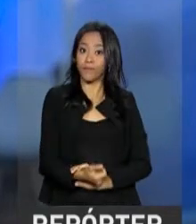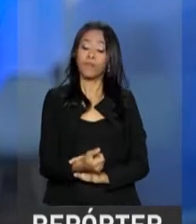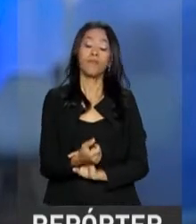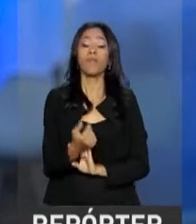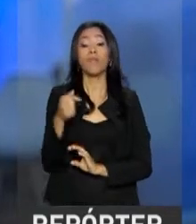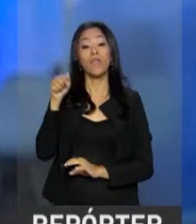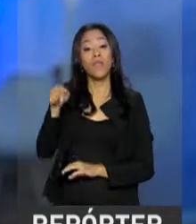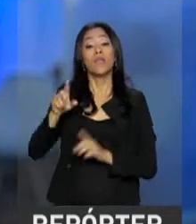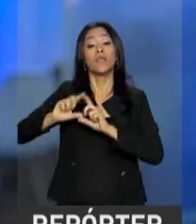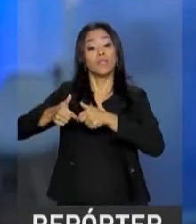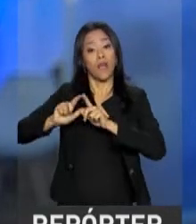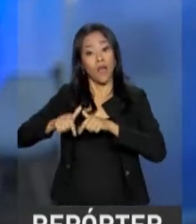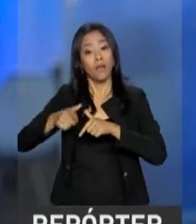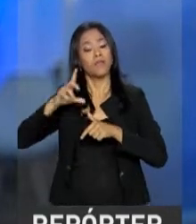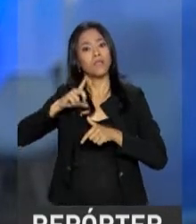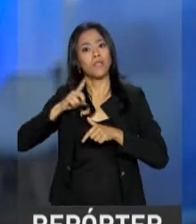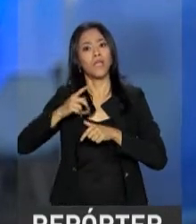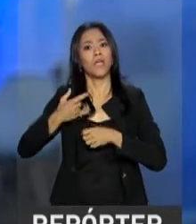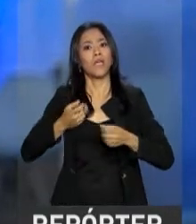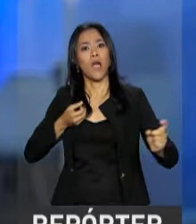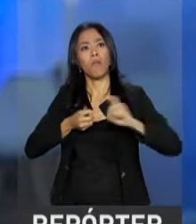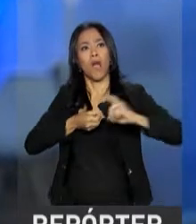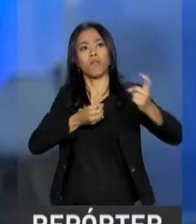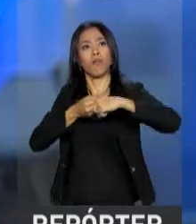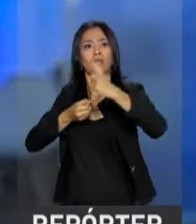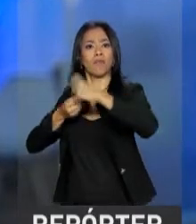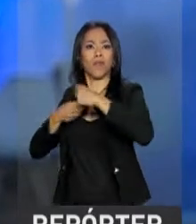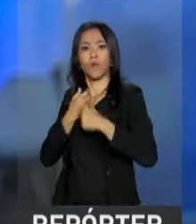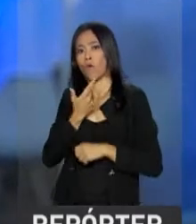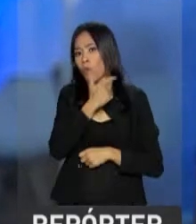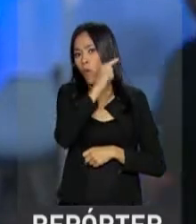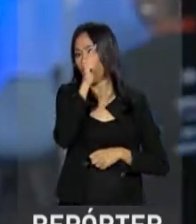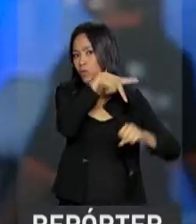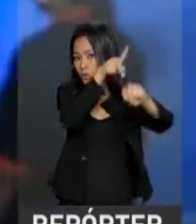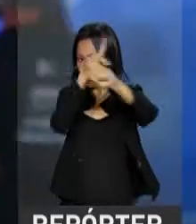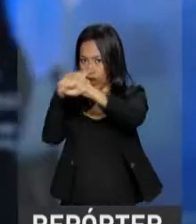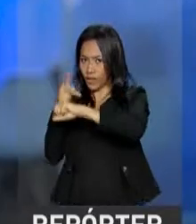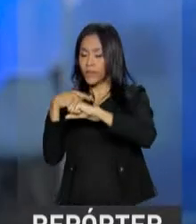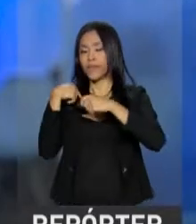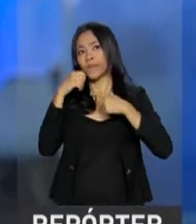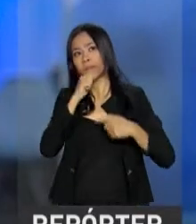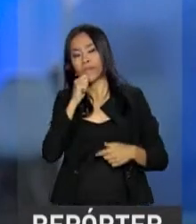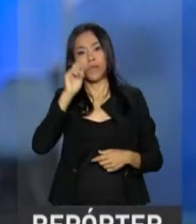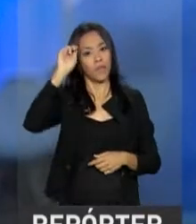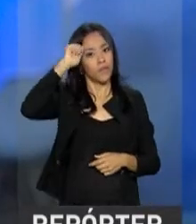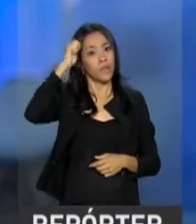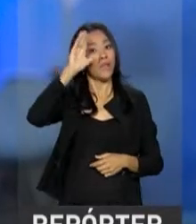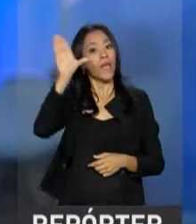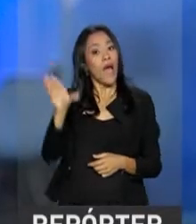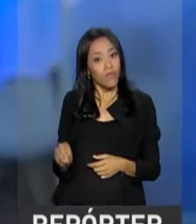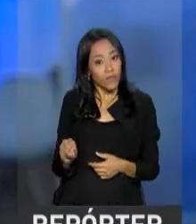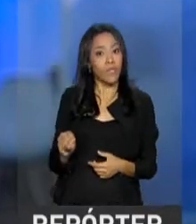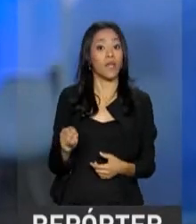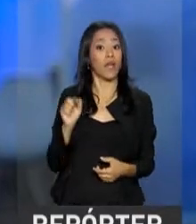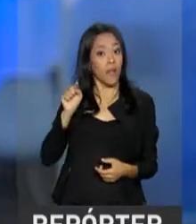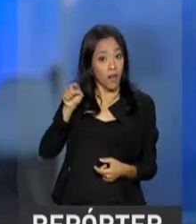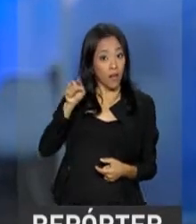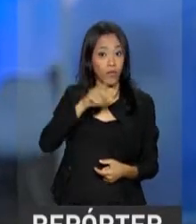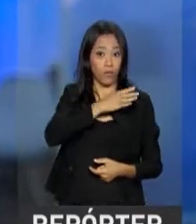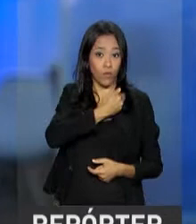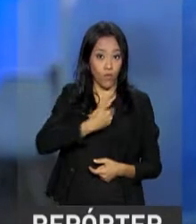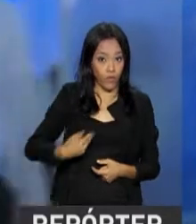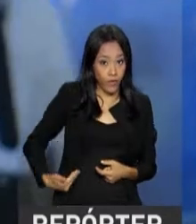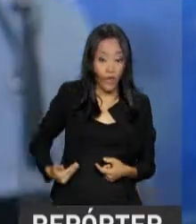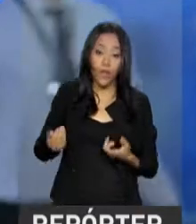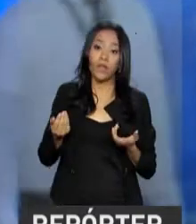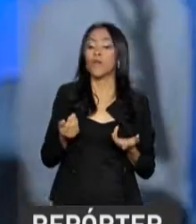Israel tem muitos casos de cooperação com outros países, tem projetos na África, por exemplo, onde o governo